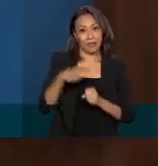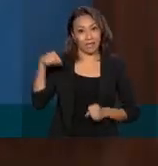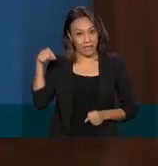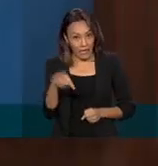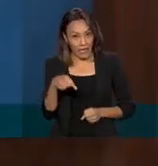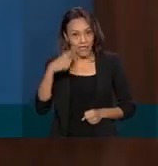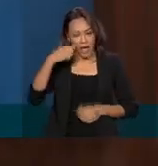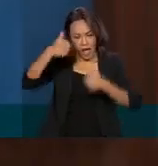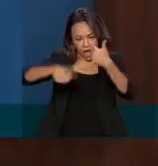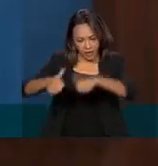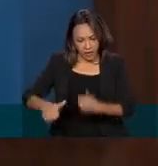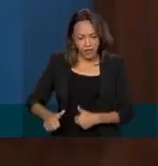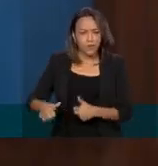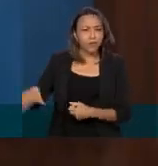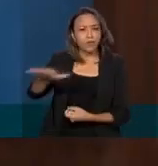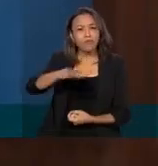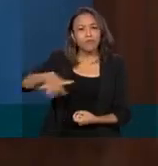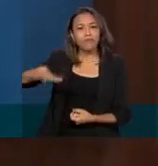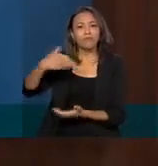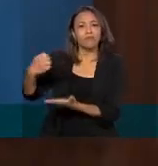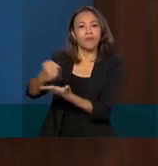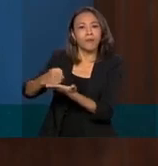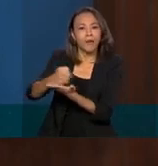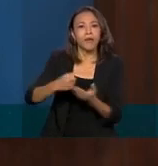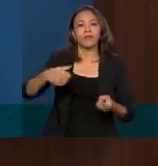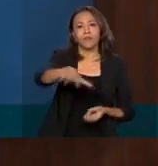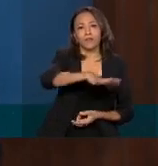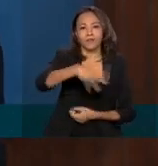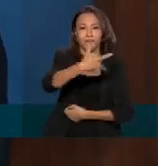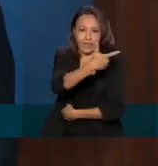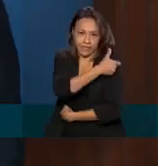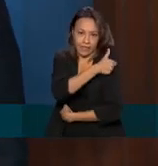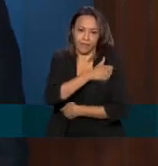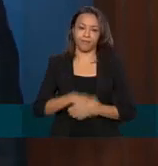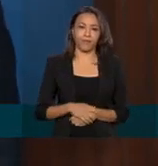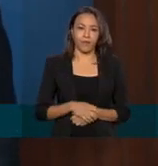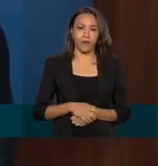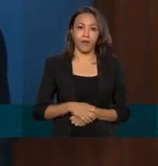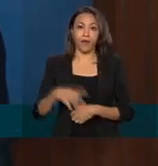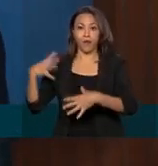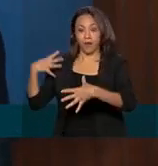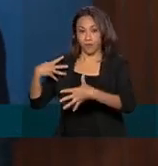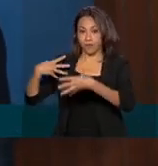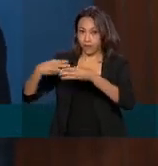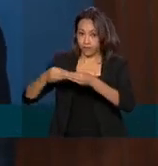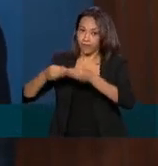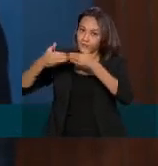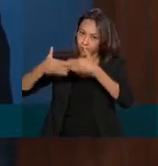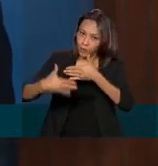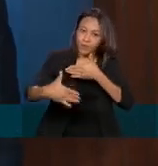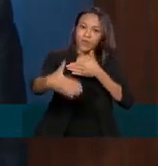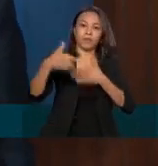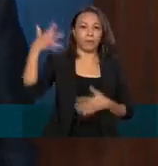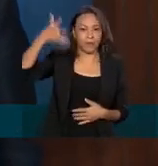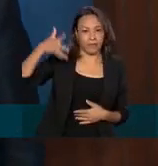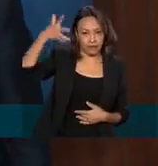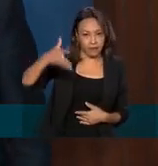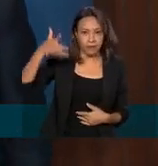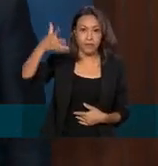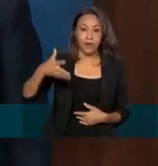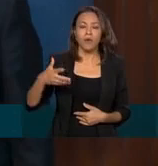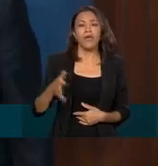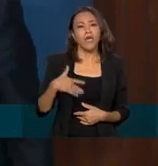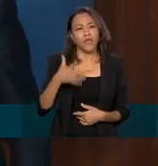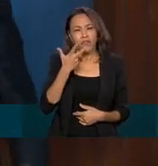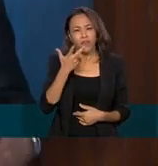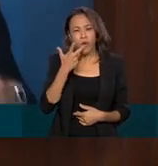para medicamentos e vacinas. Dando continuidade na apresentação do Gustavo, ele falou